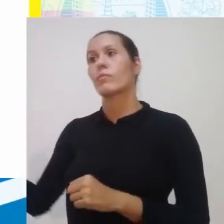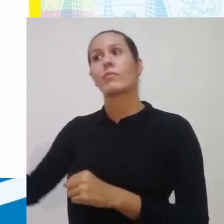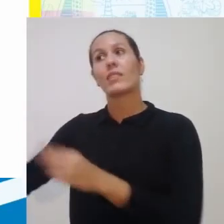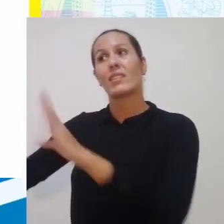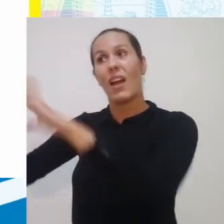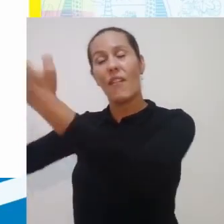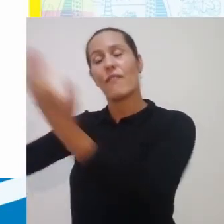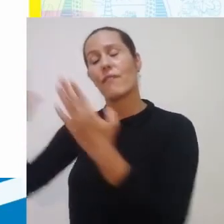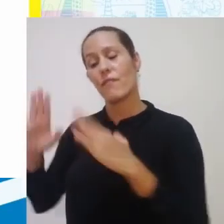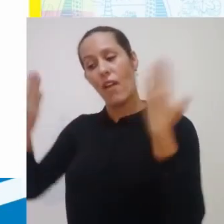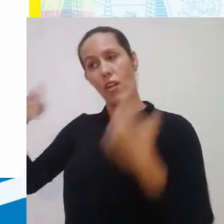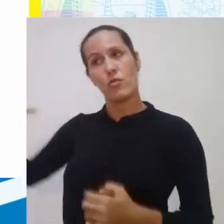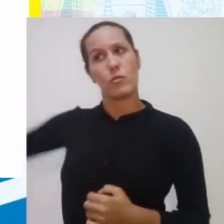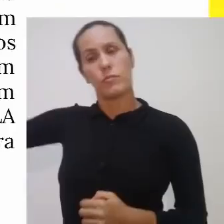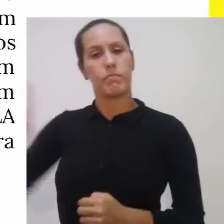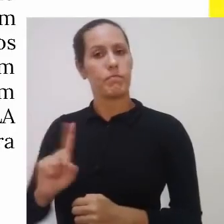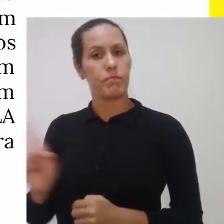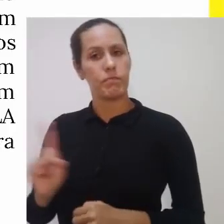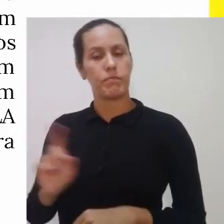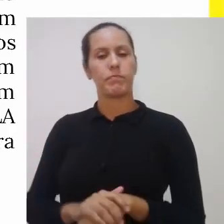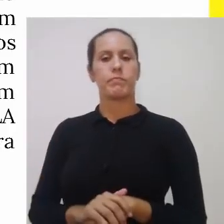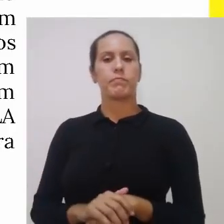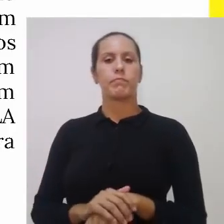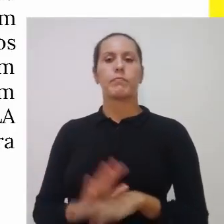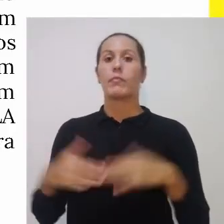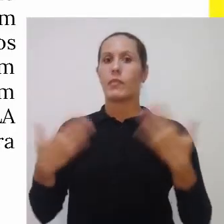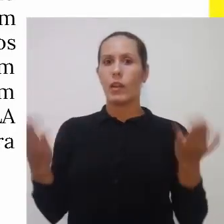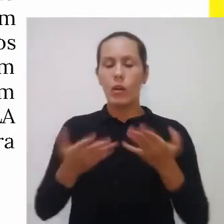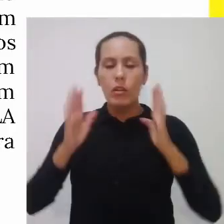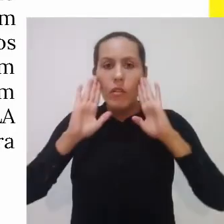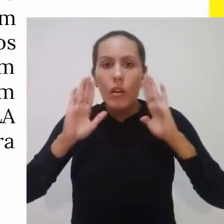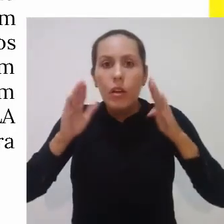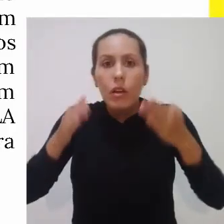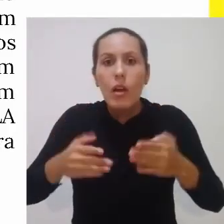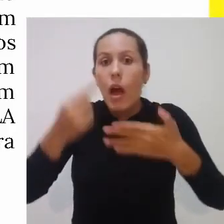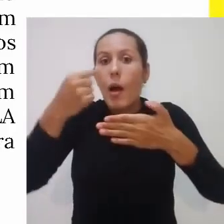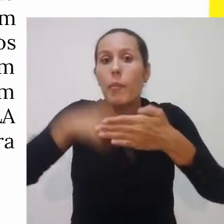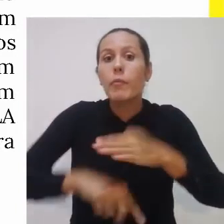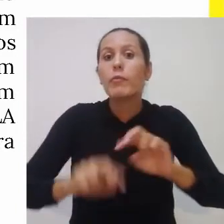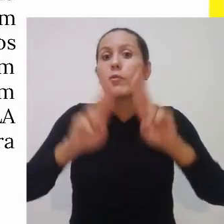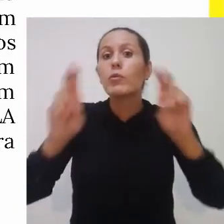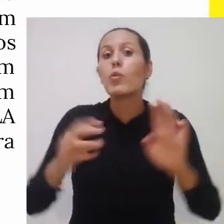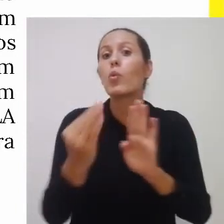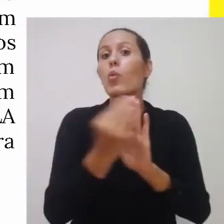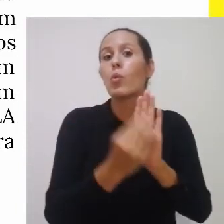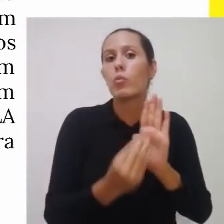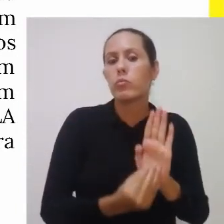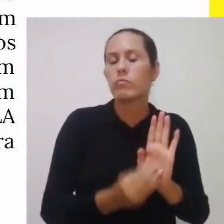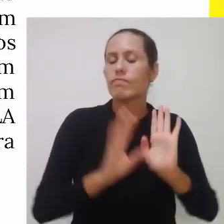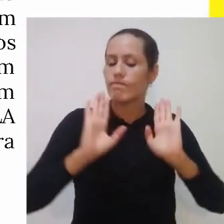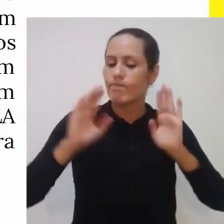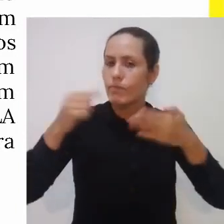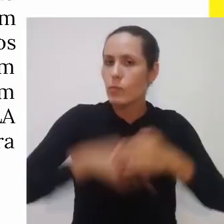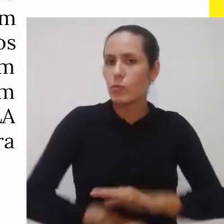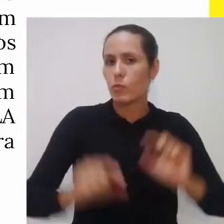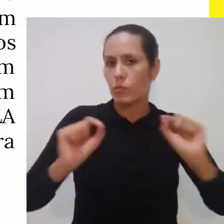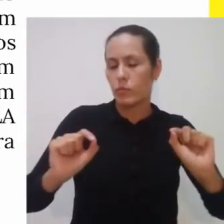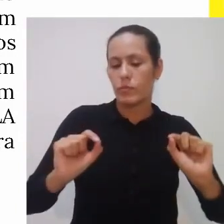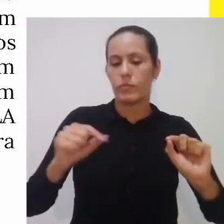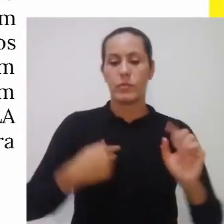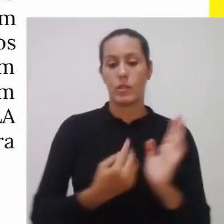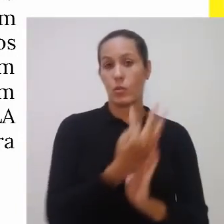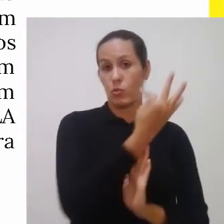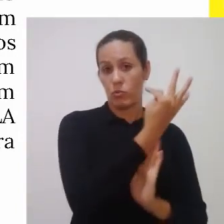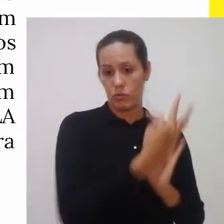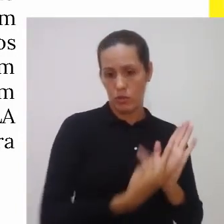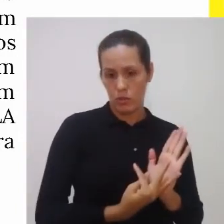que não fosse aquela festa. E agora a gente vai se aprofundar um pouquinho mais no conteúdo de paráfrase, certo?